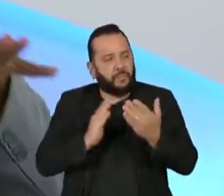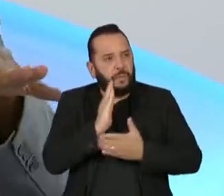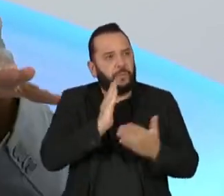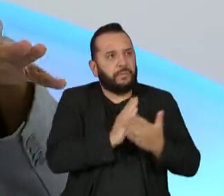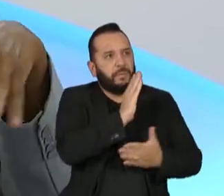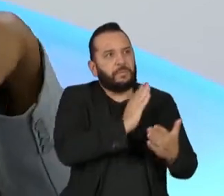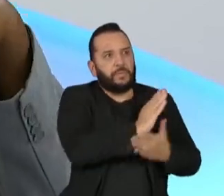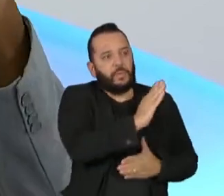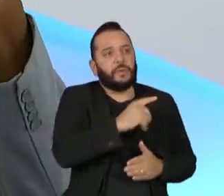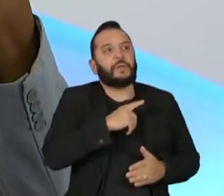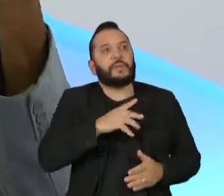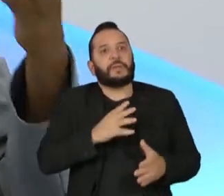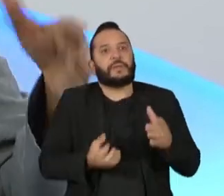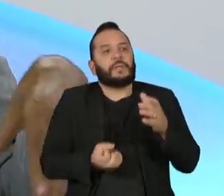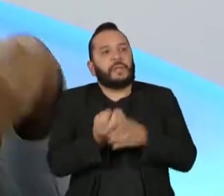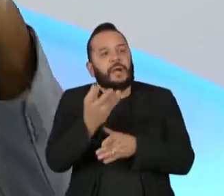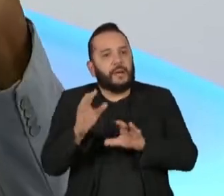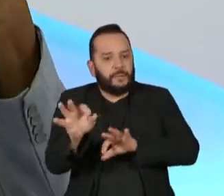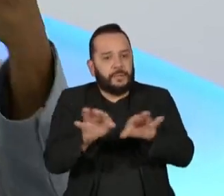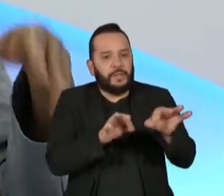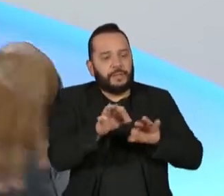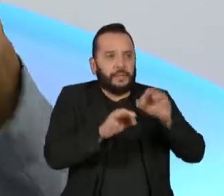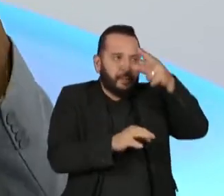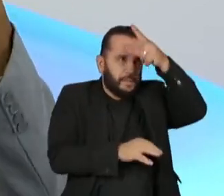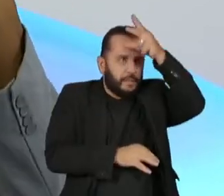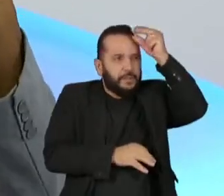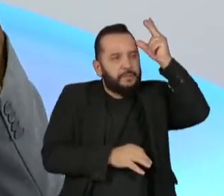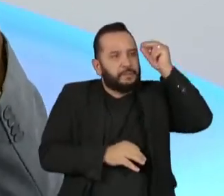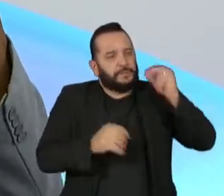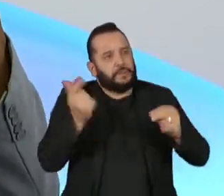uma base municipal e crescendo. Tom.